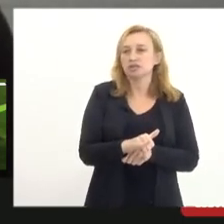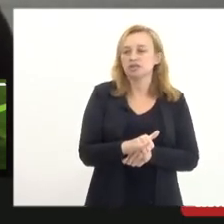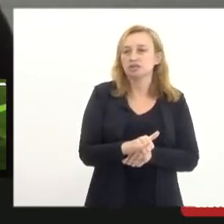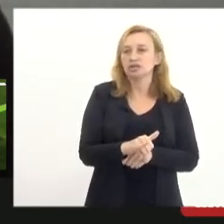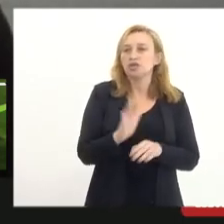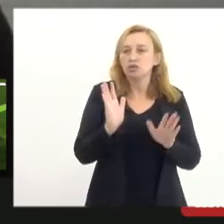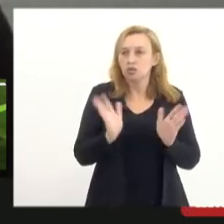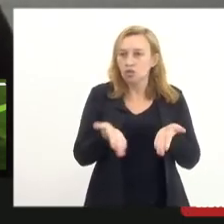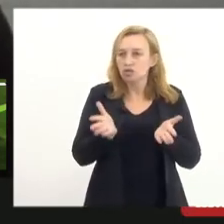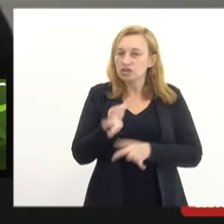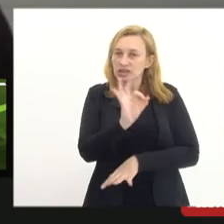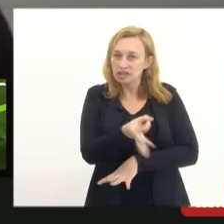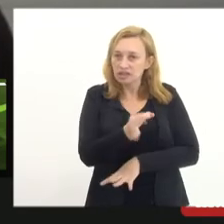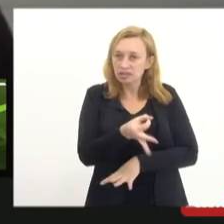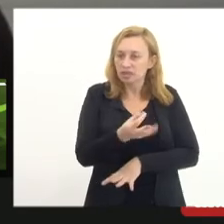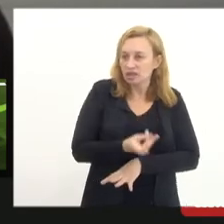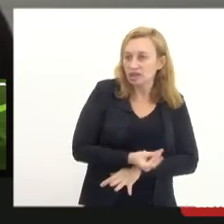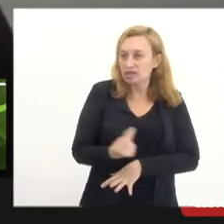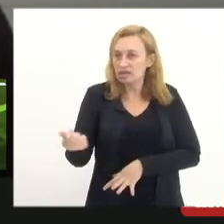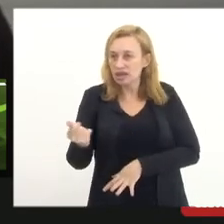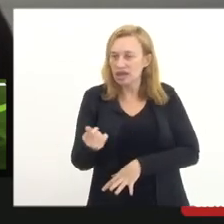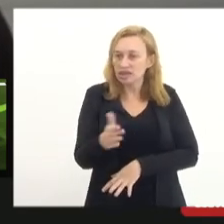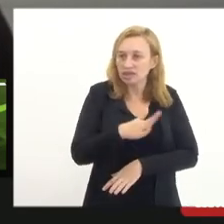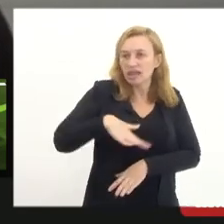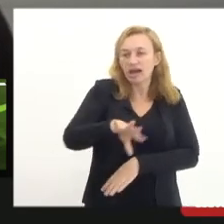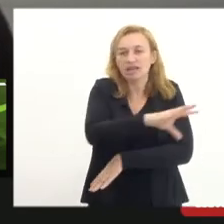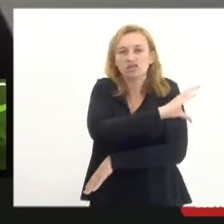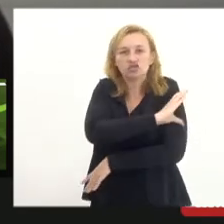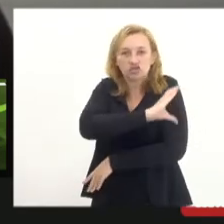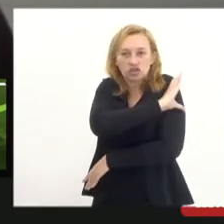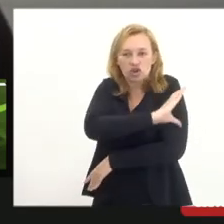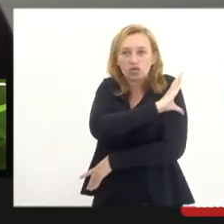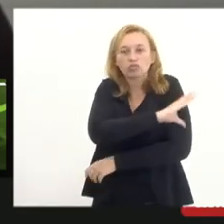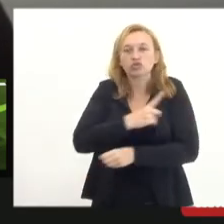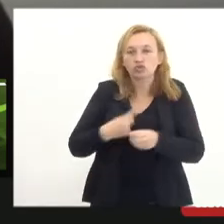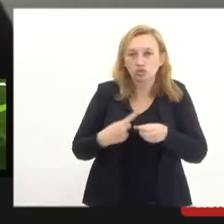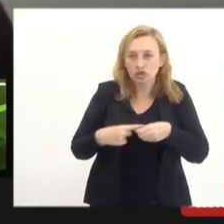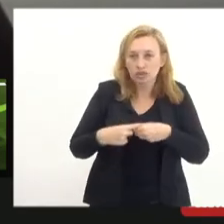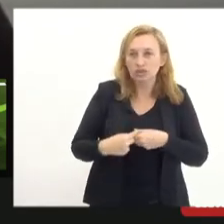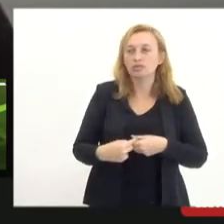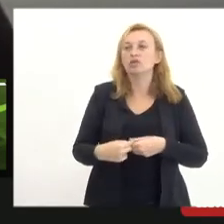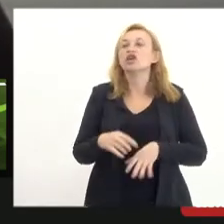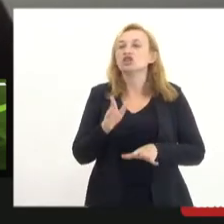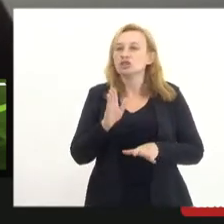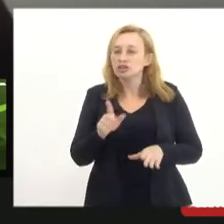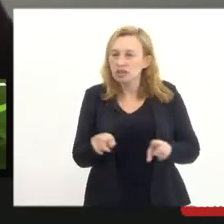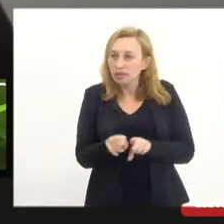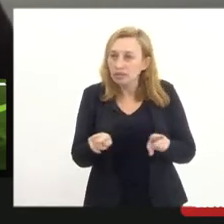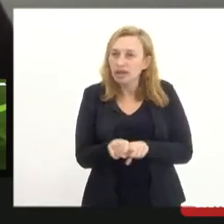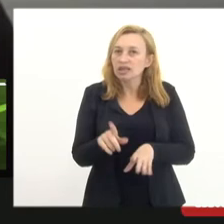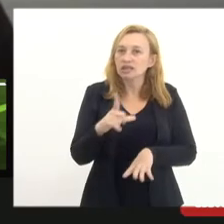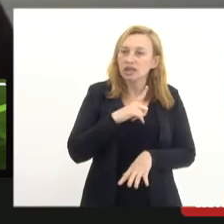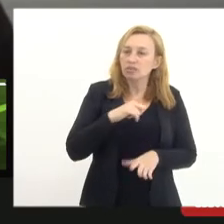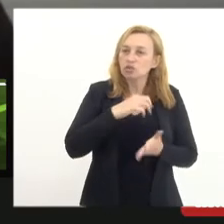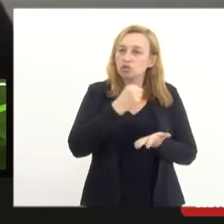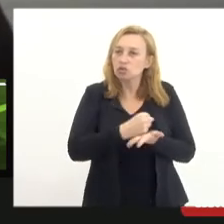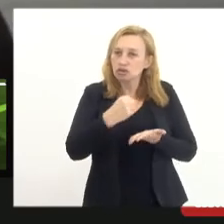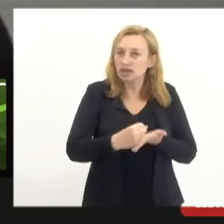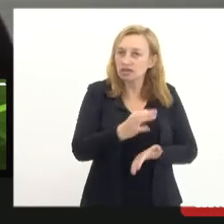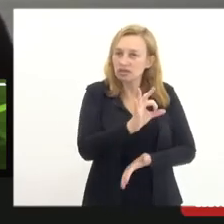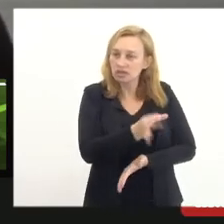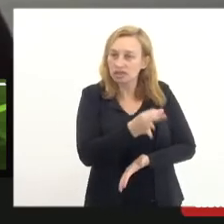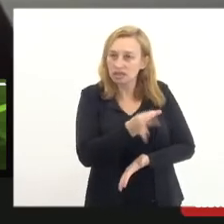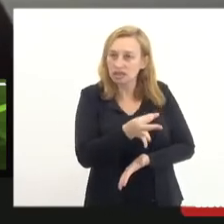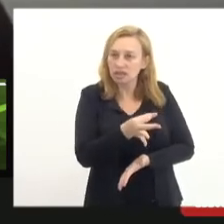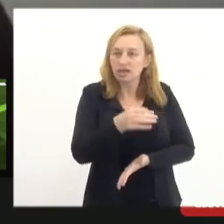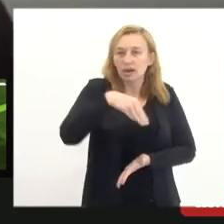amplamente hoje tem saído da região de Campos, do município de Campos, mas também temos contratos firmados aí